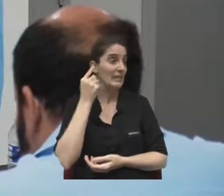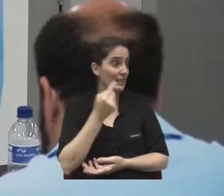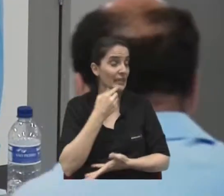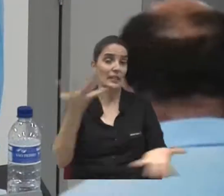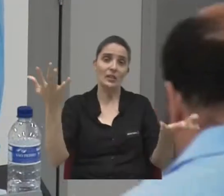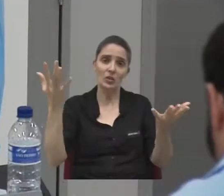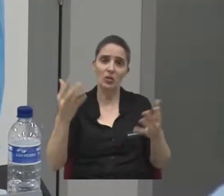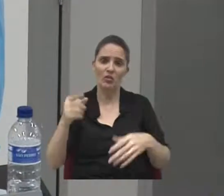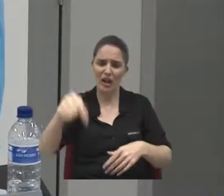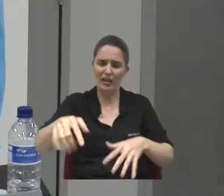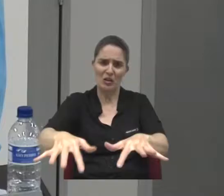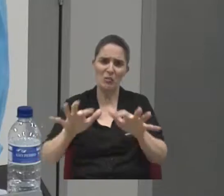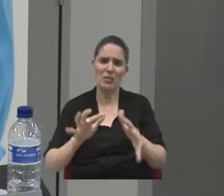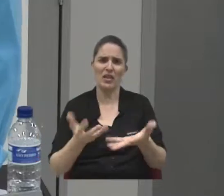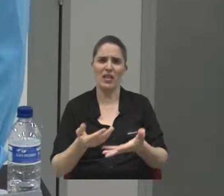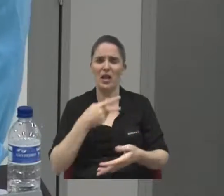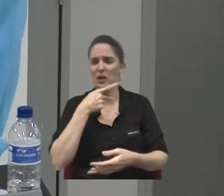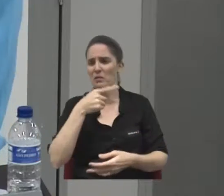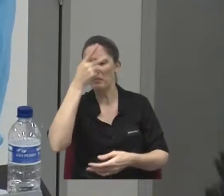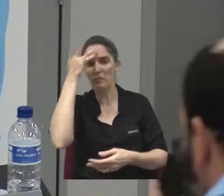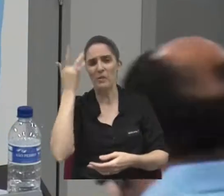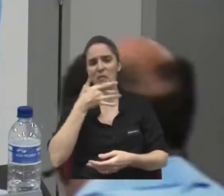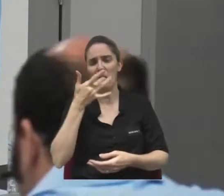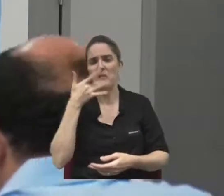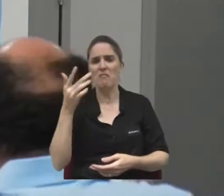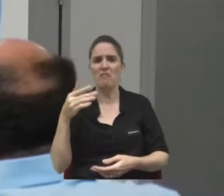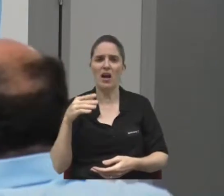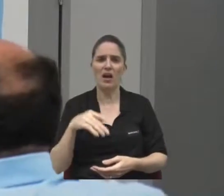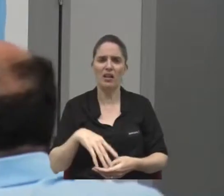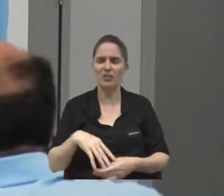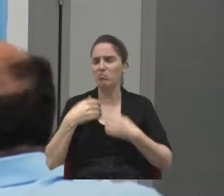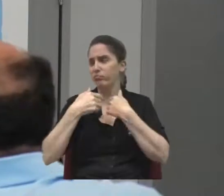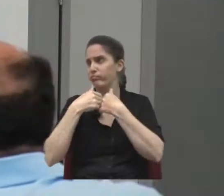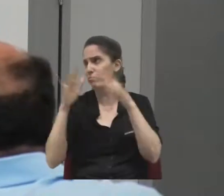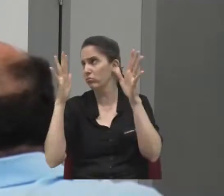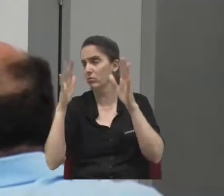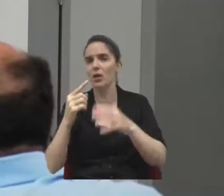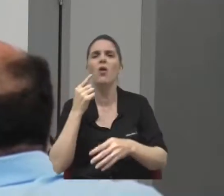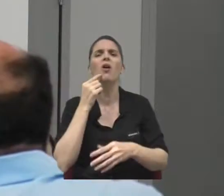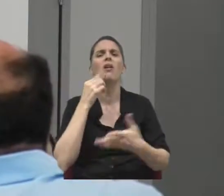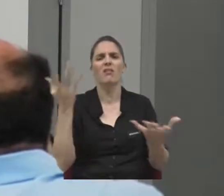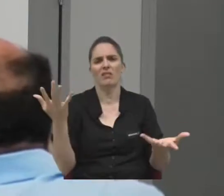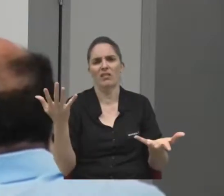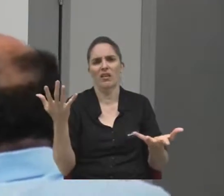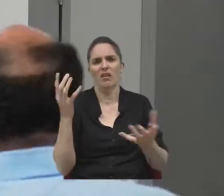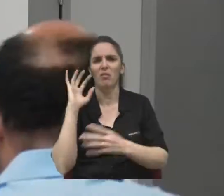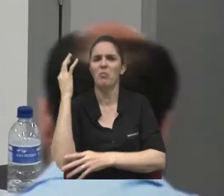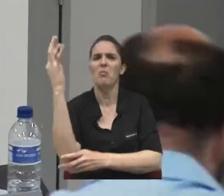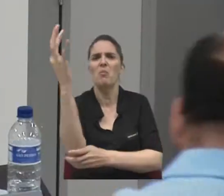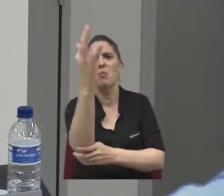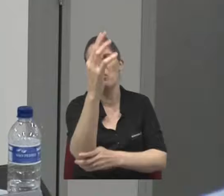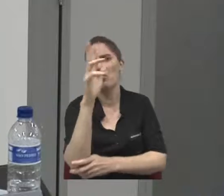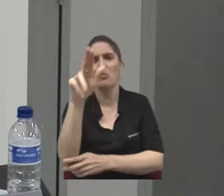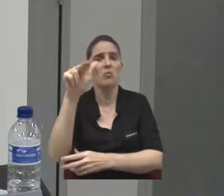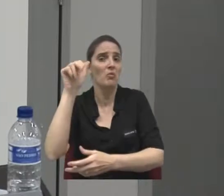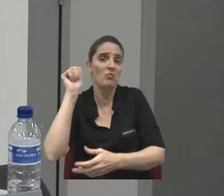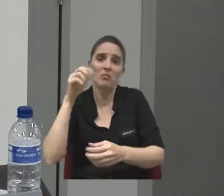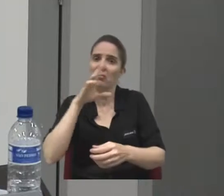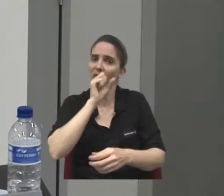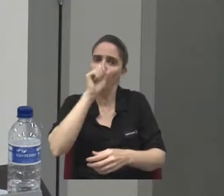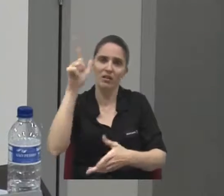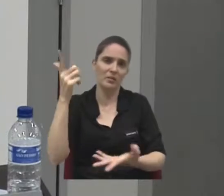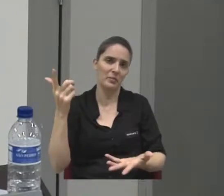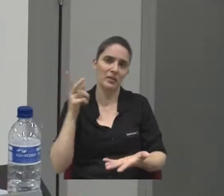absurdo. Primeiro eu vou falar a respeito do Cleiton. O Horto Florestal nunca foi de Limeira, sempre foi